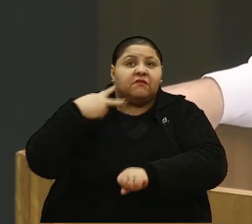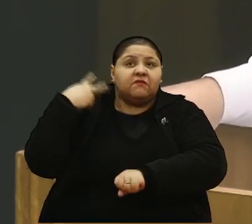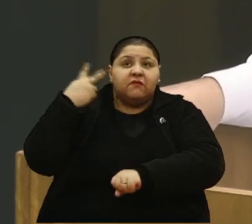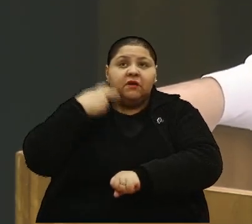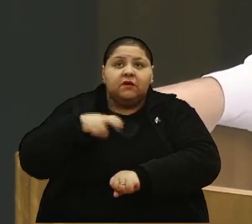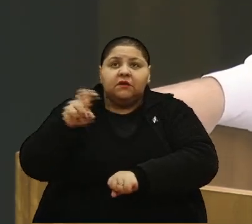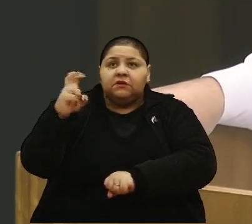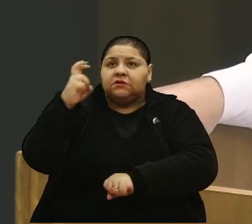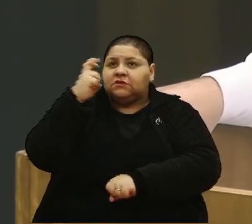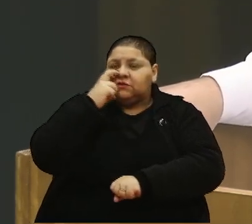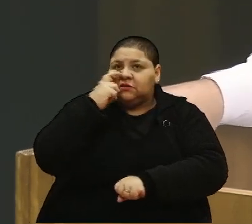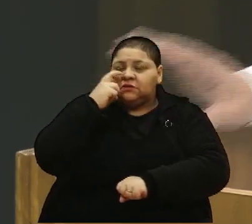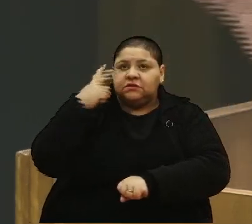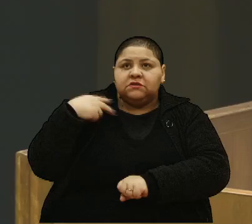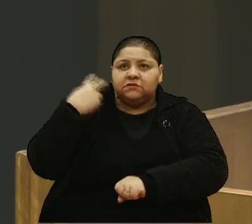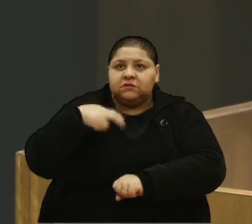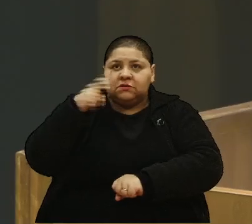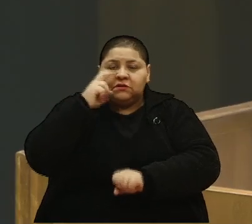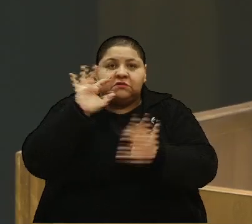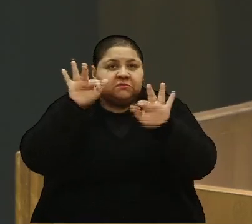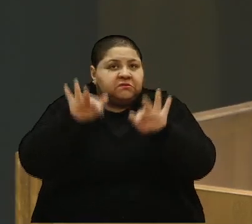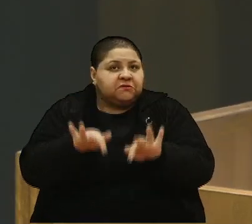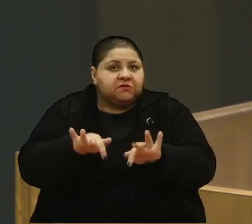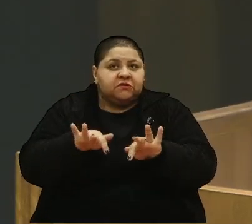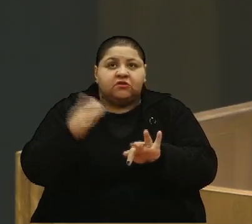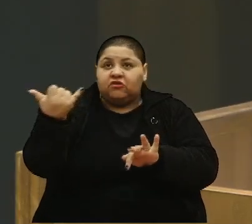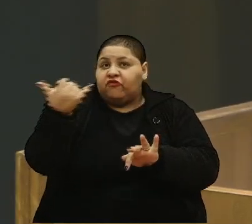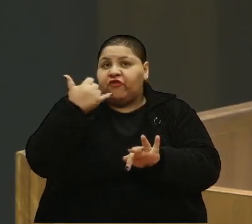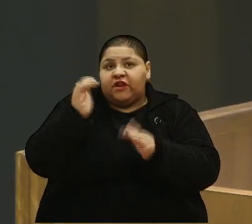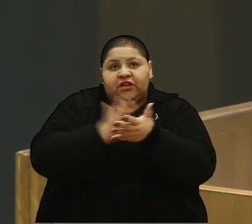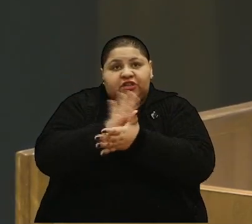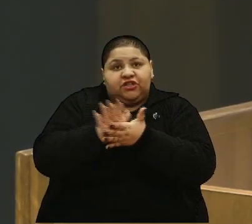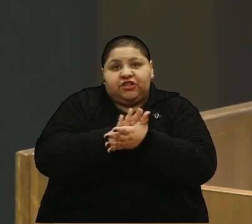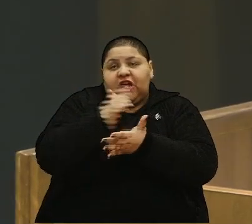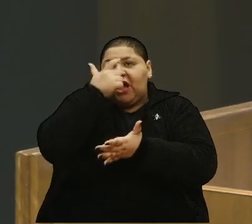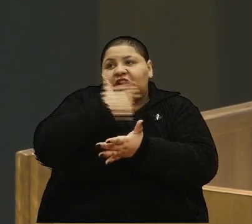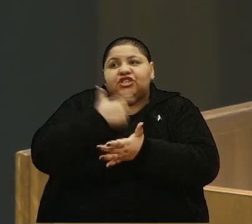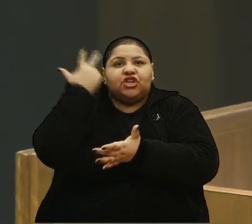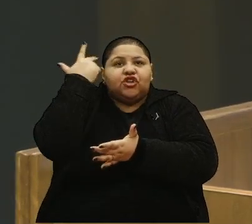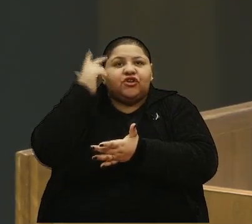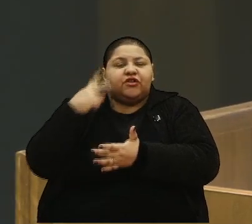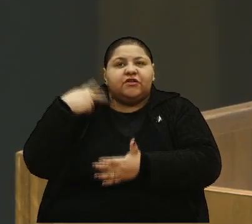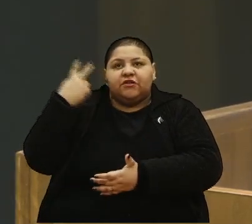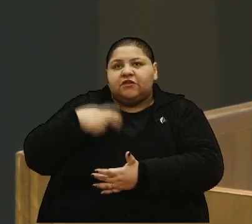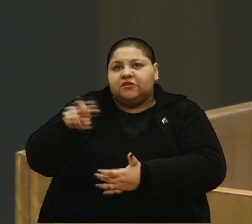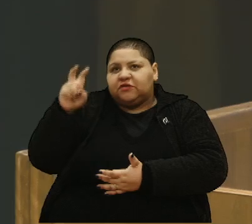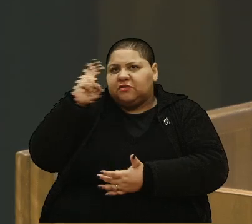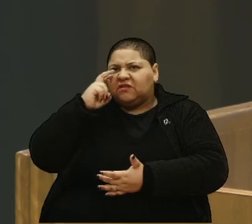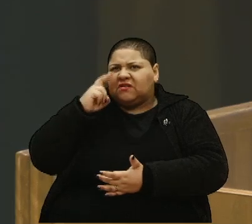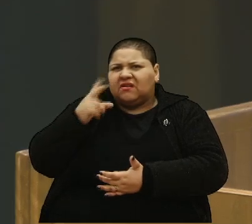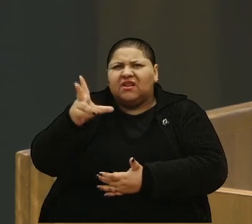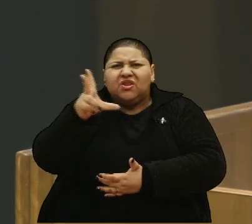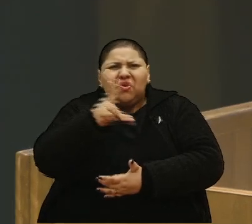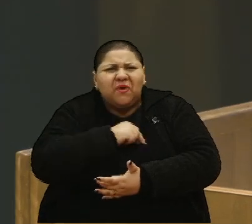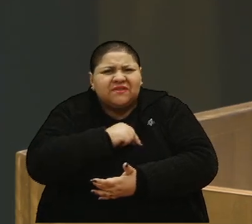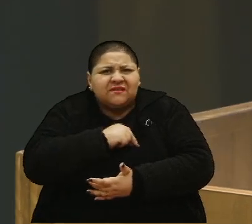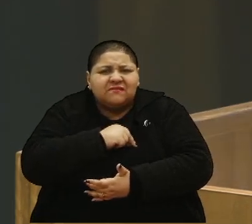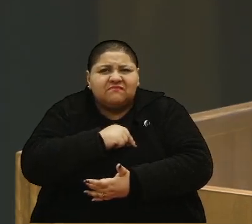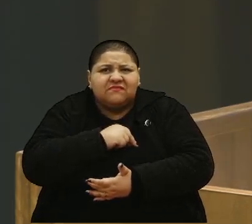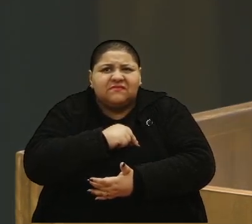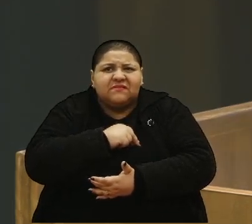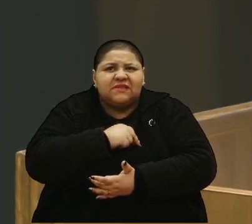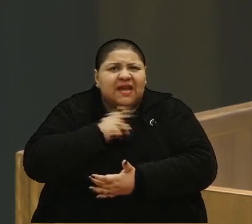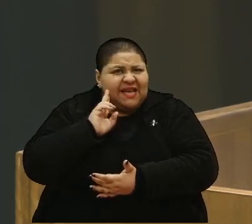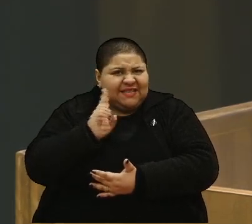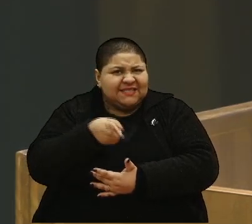Malman, em que a vereadora, no final, eu nem disse nada, porque a gente já meio que se acostuma, né? A vereadora Andressa Malman disse assim, nossa, mas é